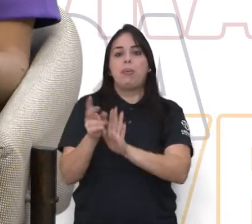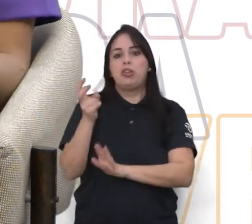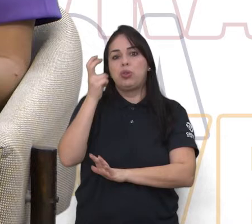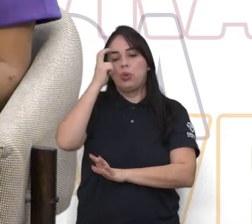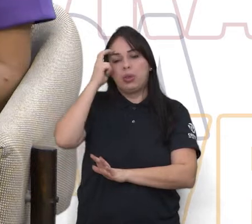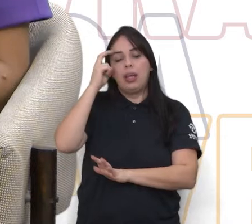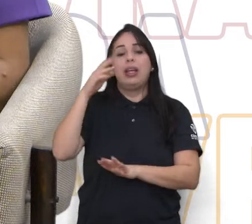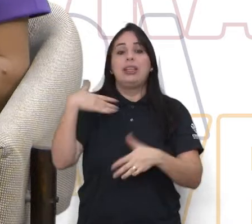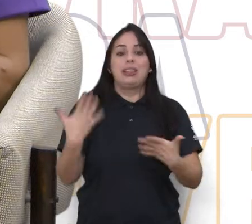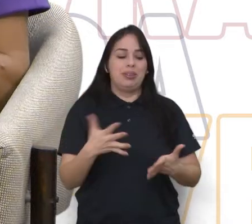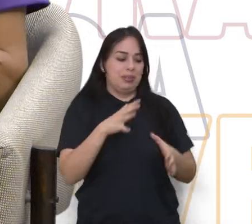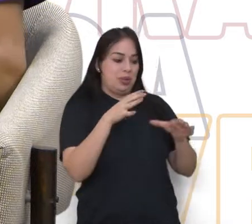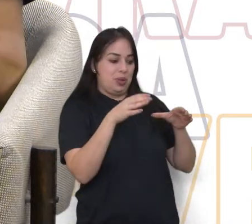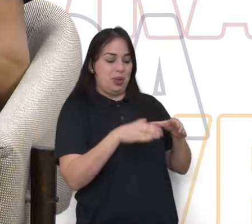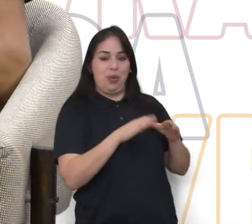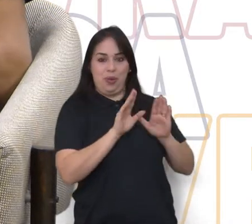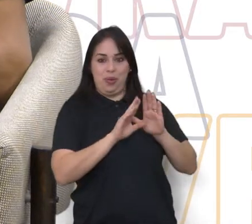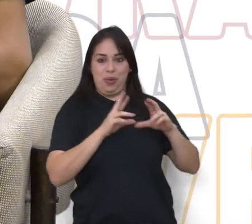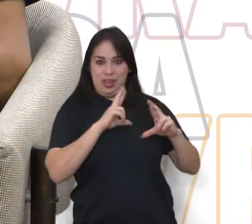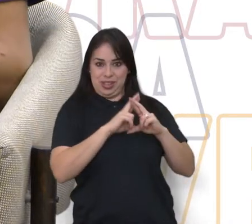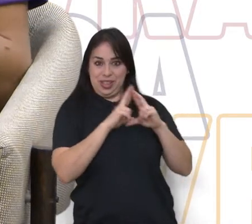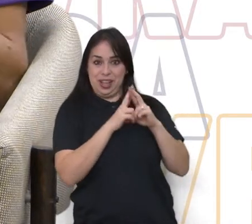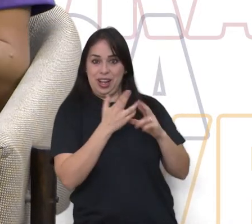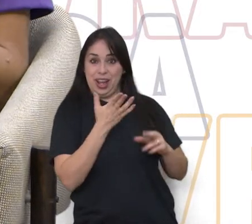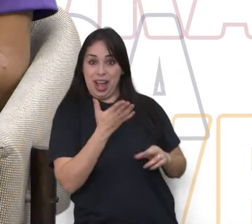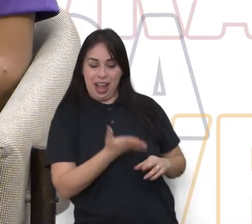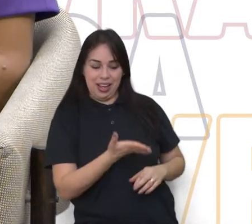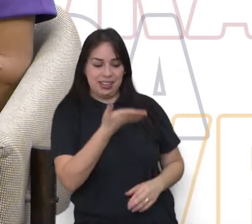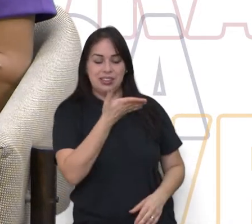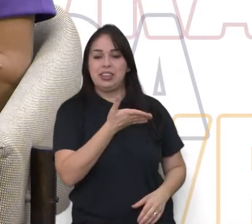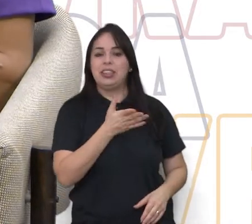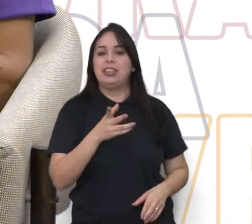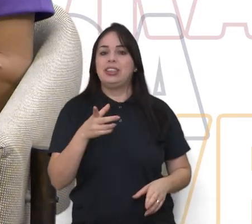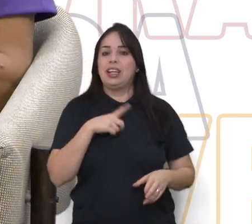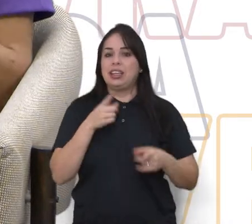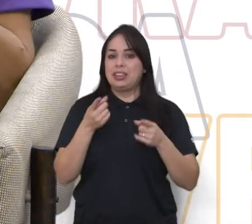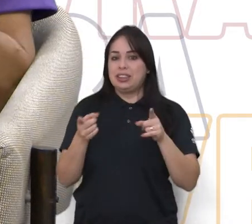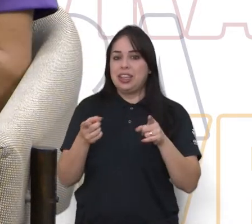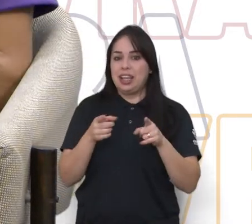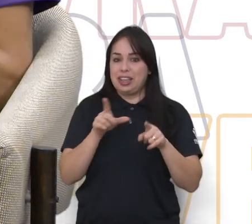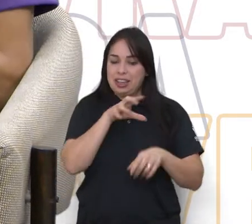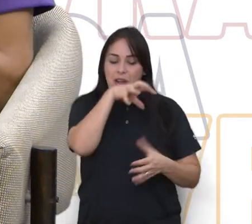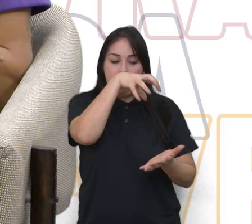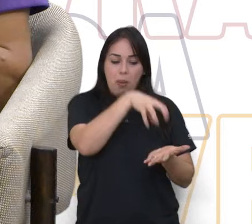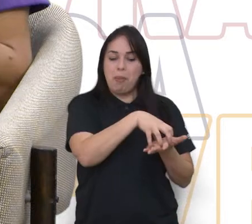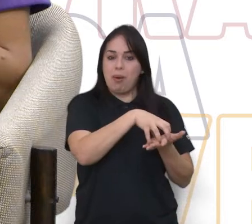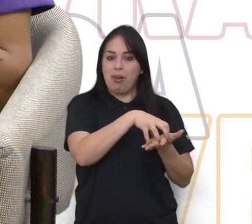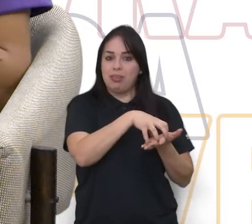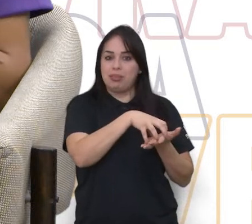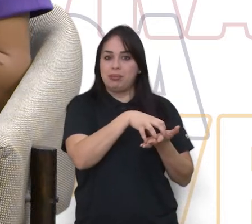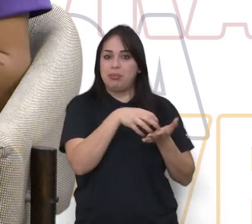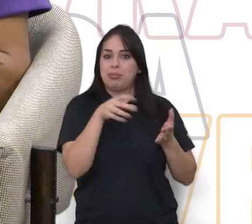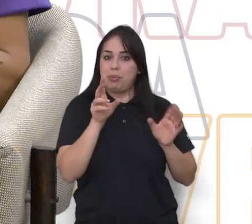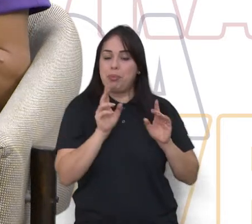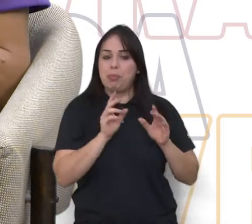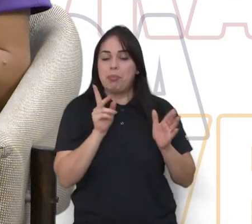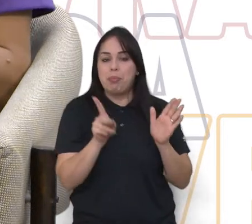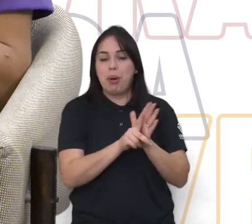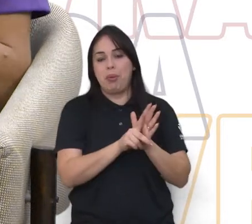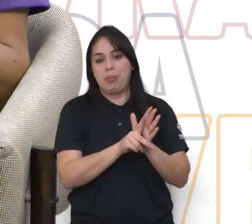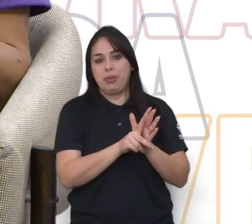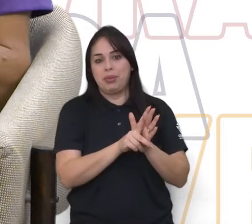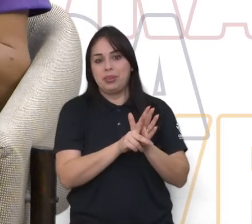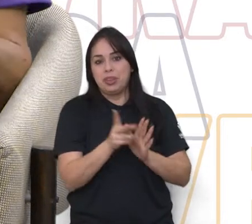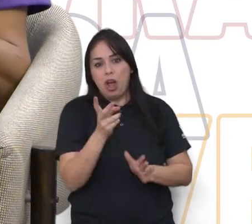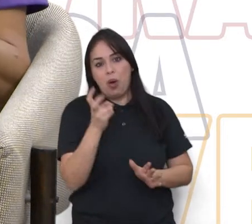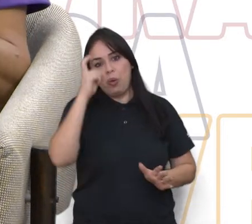dos pontos de cultura da cidade de São José dos Campos, em parceria com o SEDECA, que é o Centro de Defesa das Crianças e do Adolescente. Então a